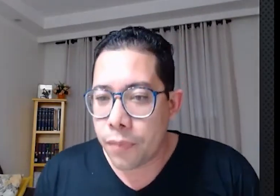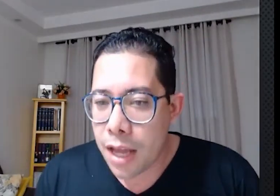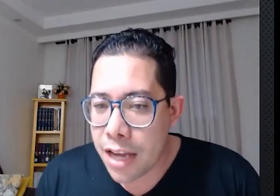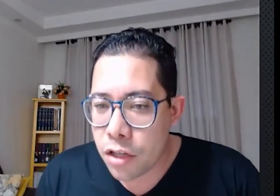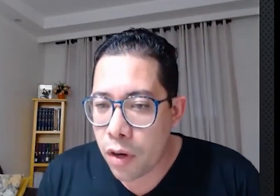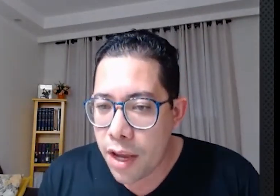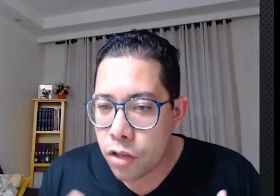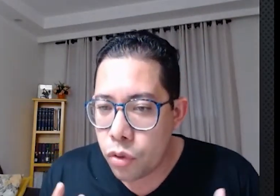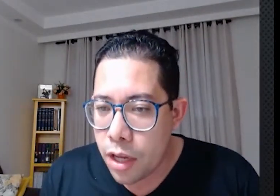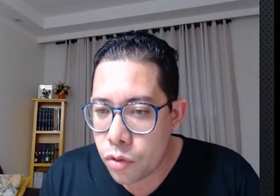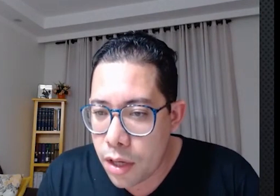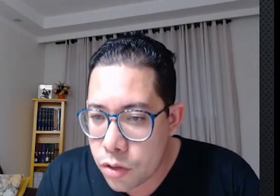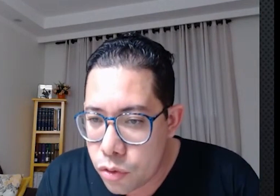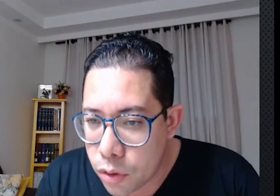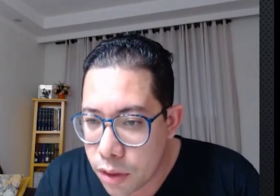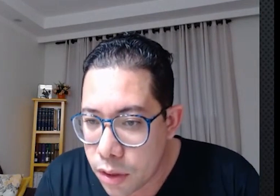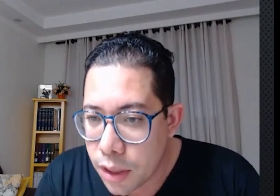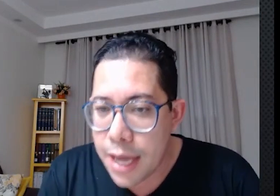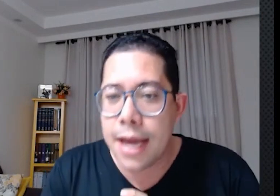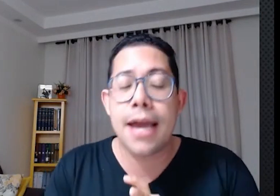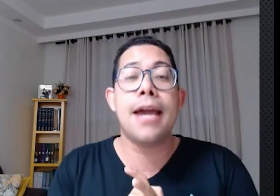Êxodo. Ah, a gente falou Êxodo.